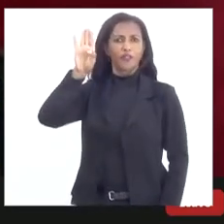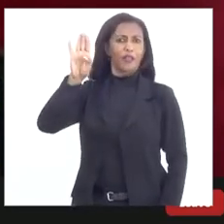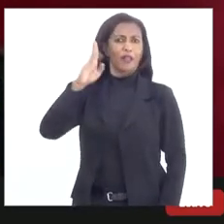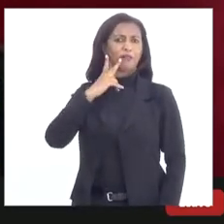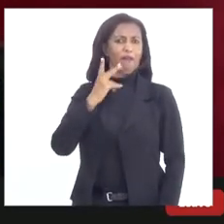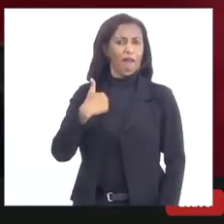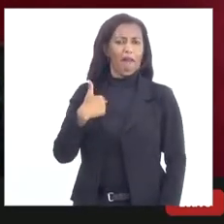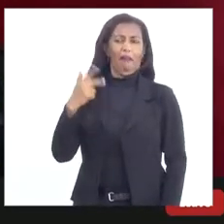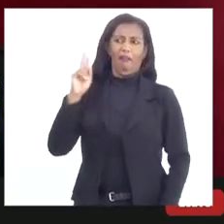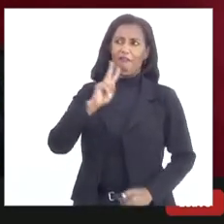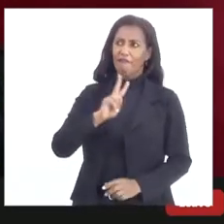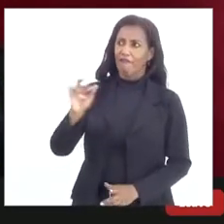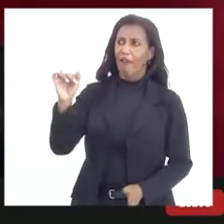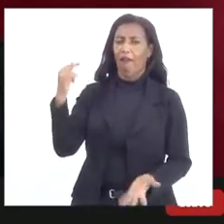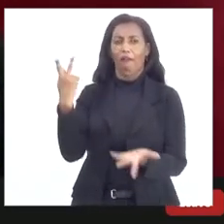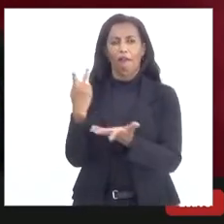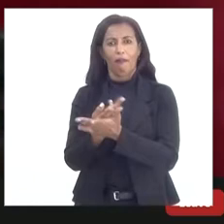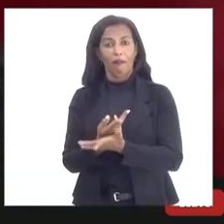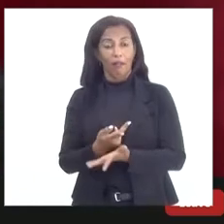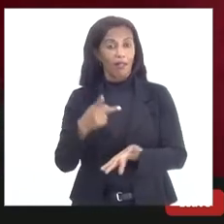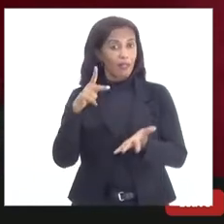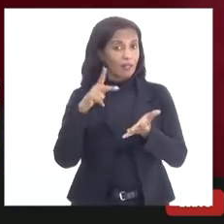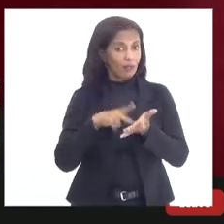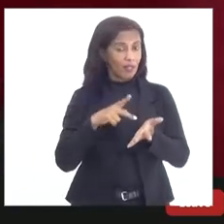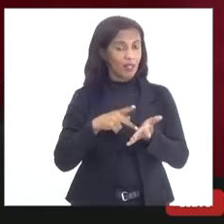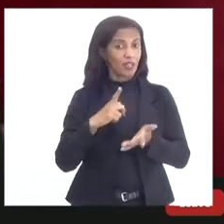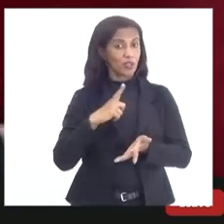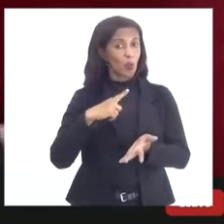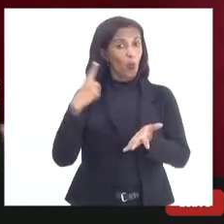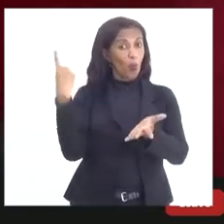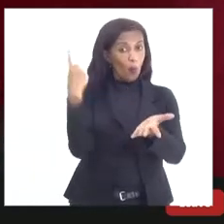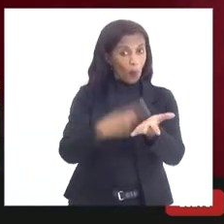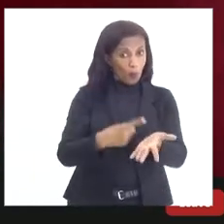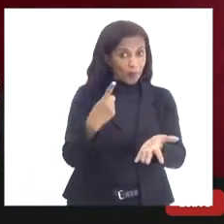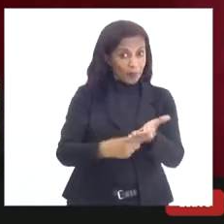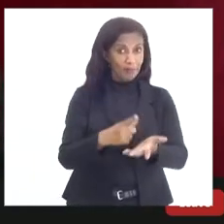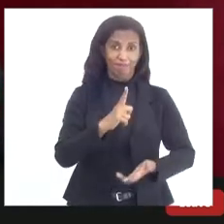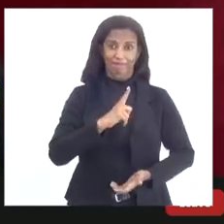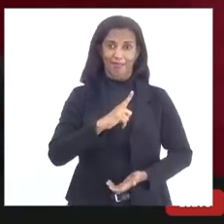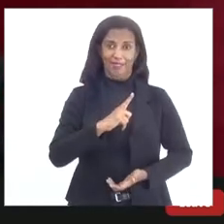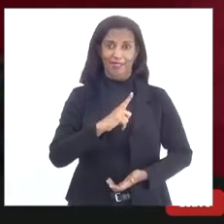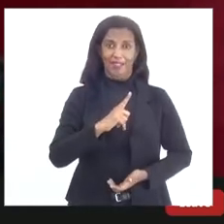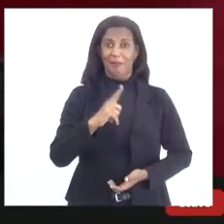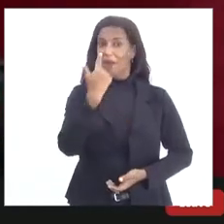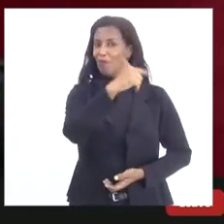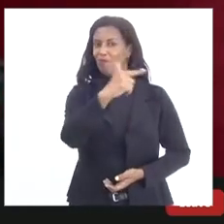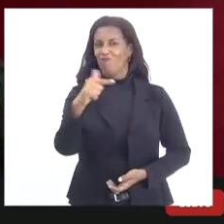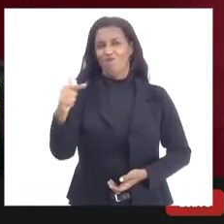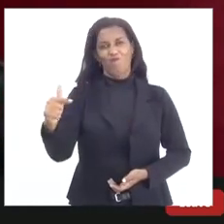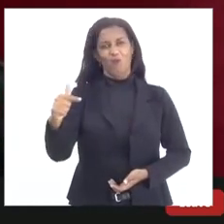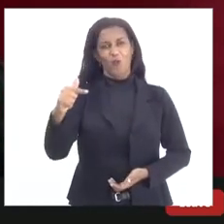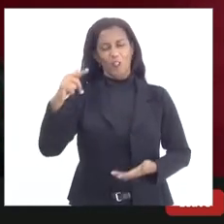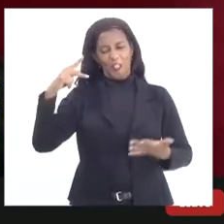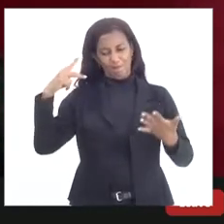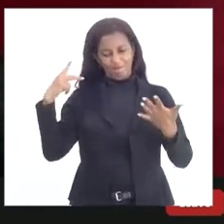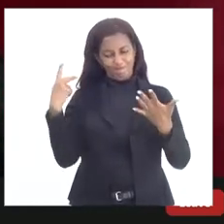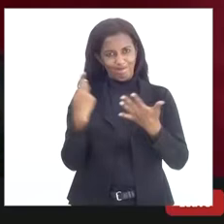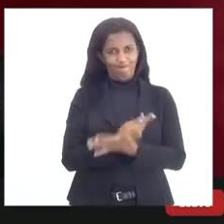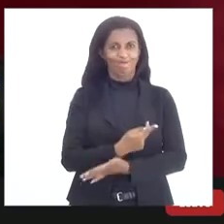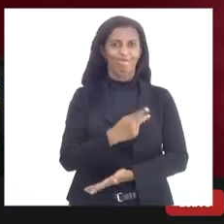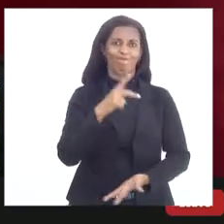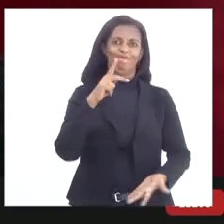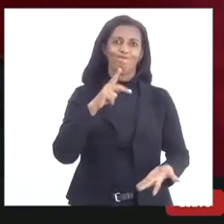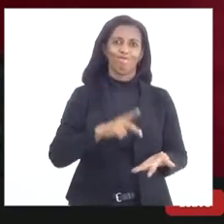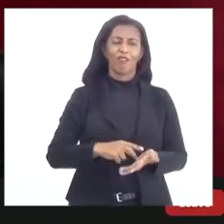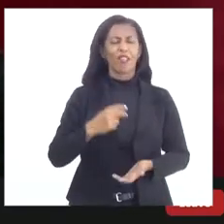que isso aconteça. E, na verdade, há o compromisso, mas não há né, a efetividade desse compromisso. Eu